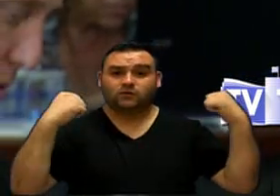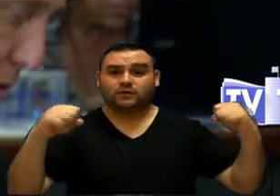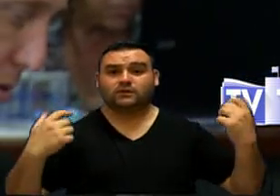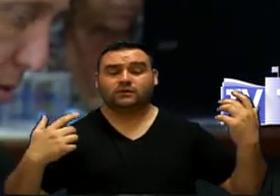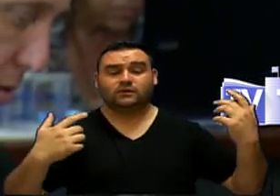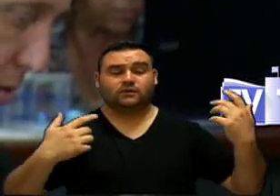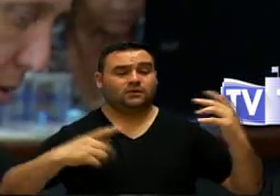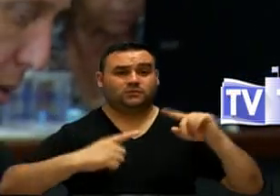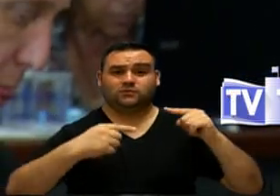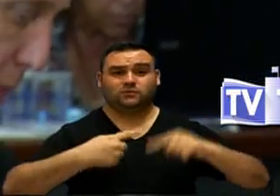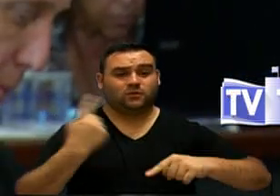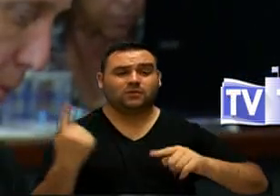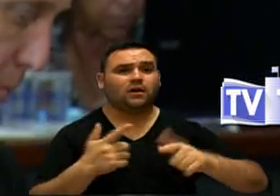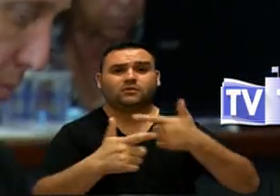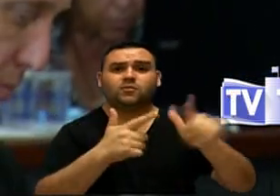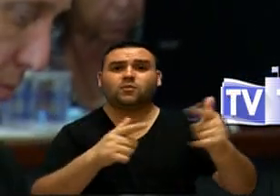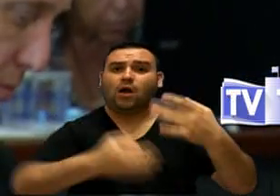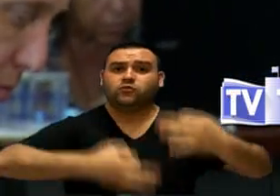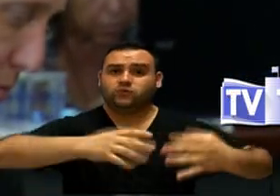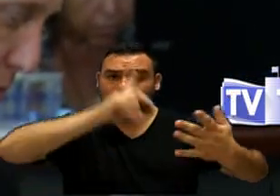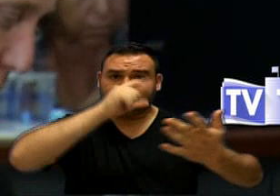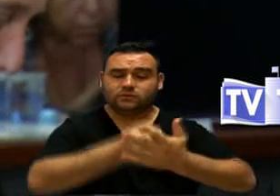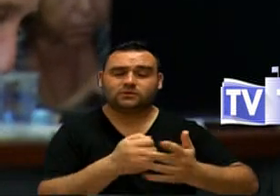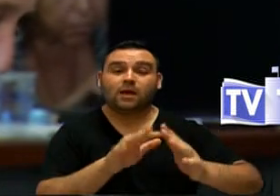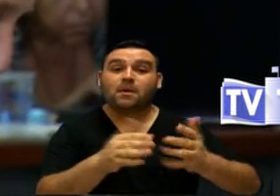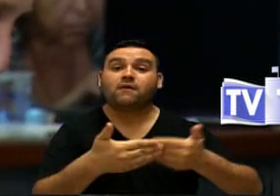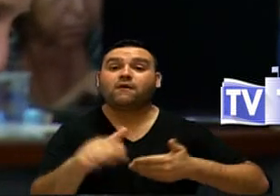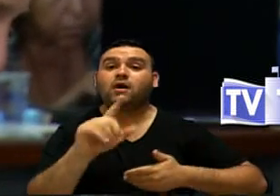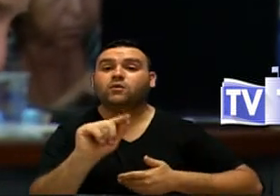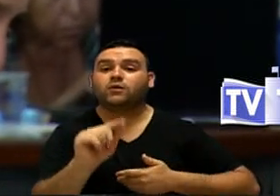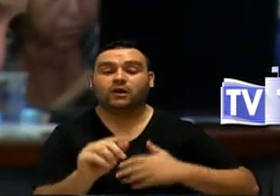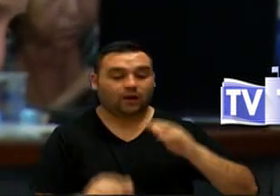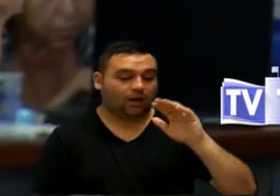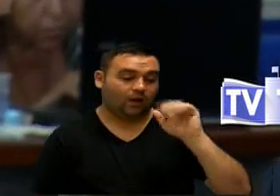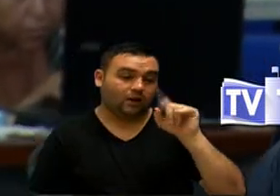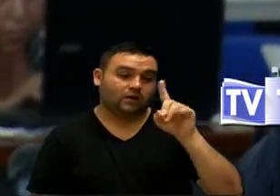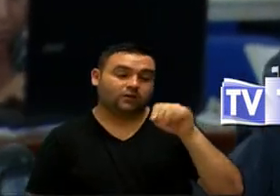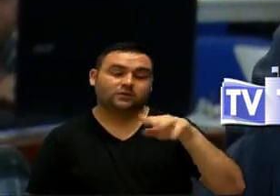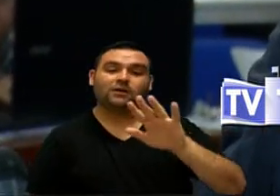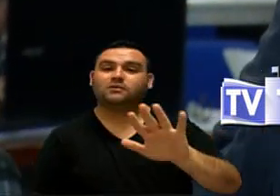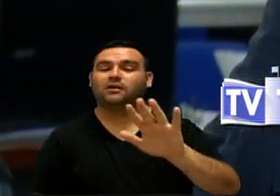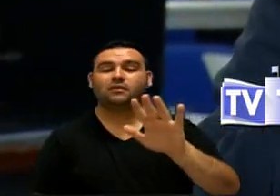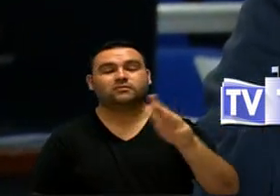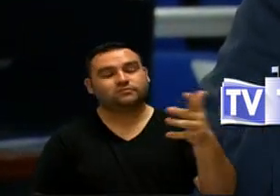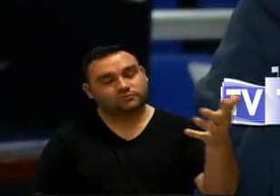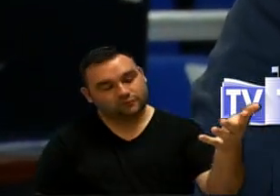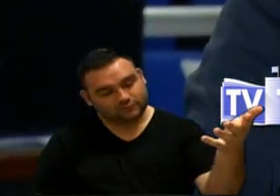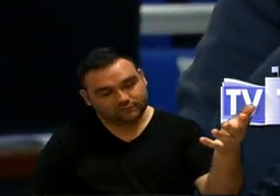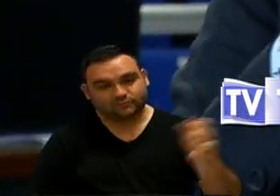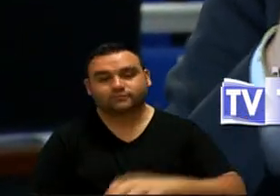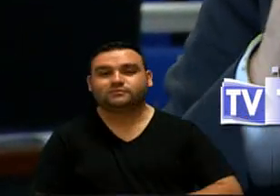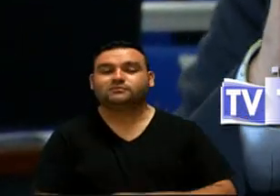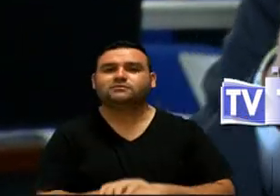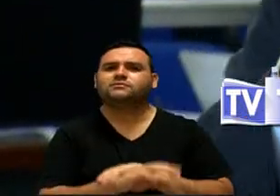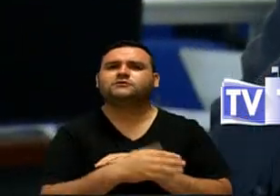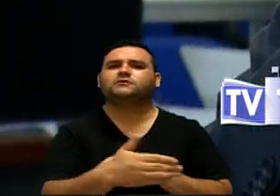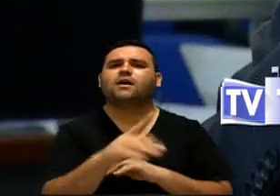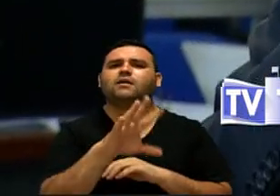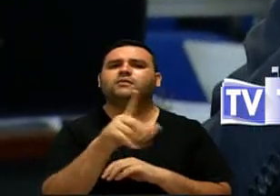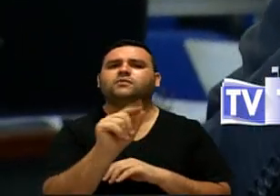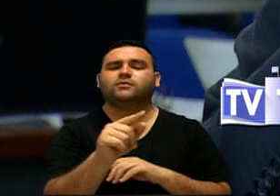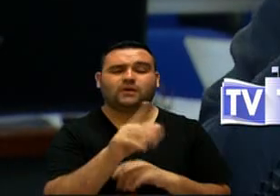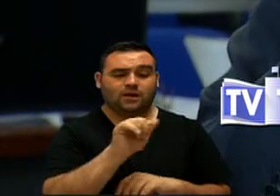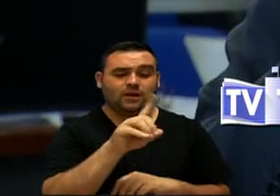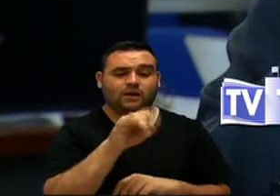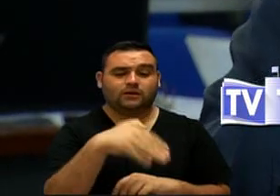que decida, não tem problema. A justiça que decida. Sabe o que vai acontecer? Ele entra com a DIN e a justiça que decida. Então, mas daí, o que acontece? Problema. Ele